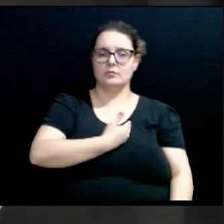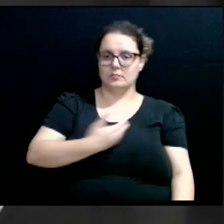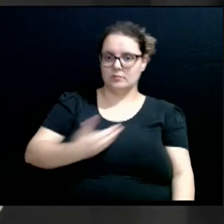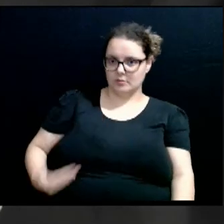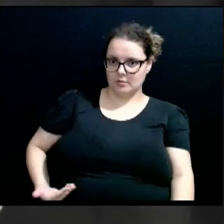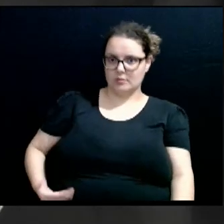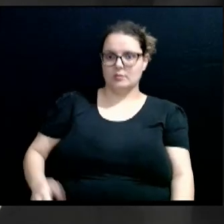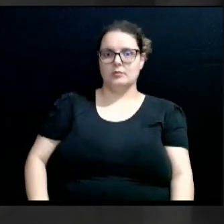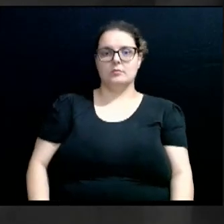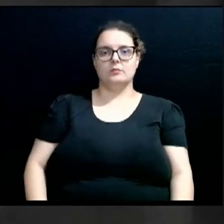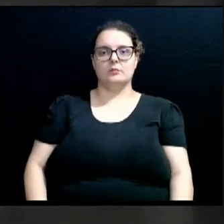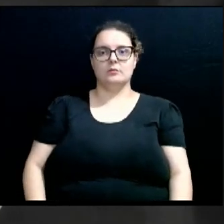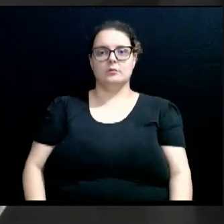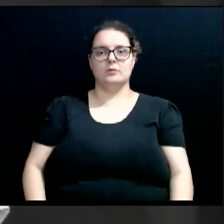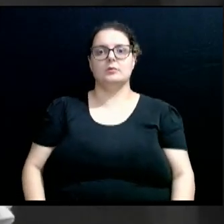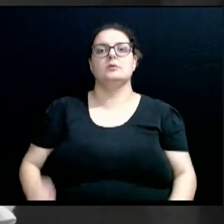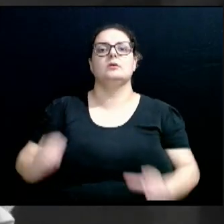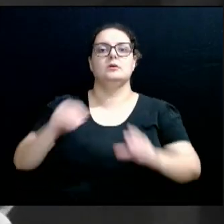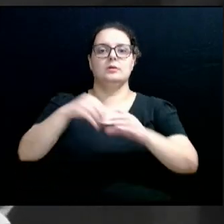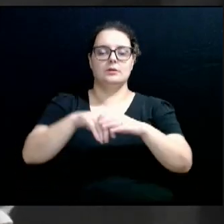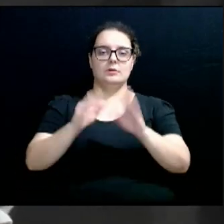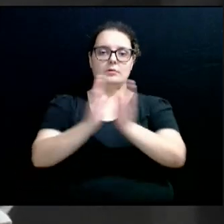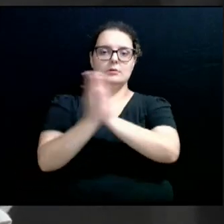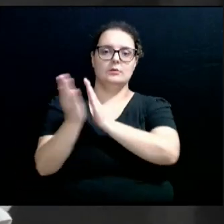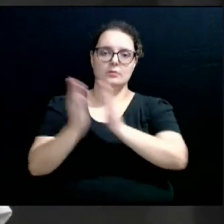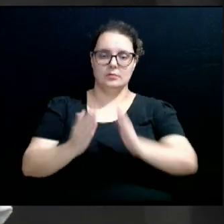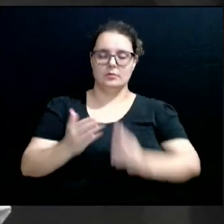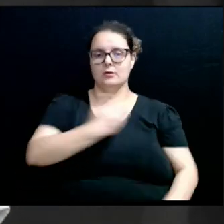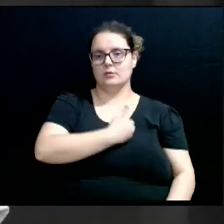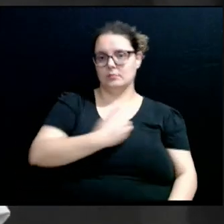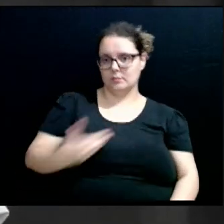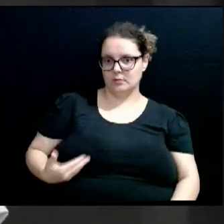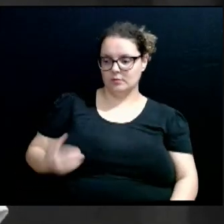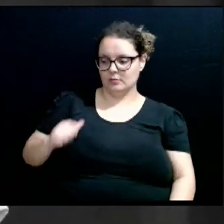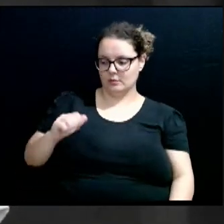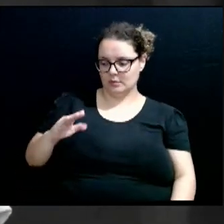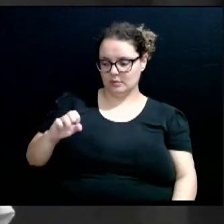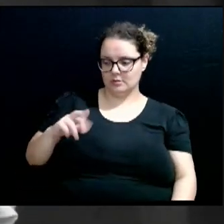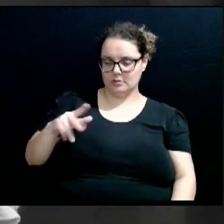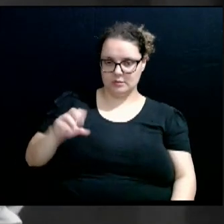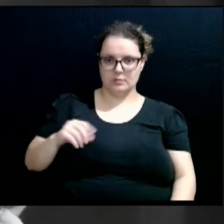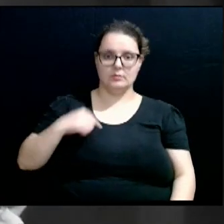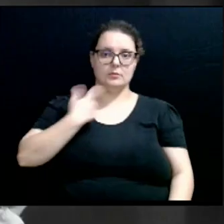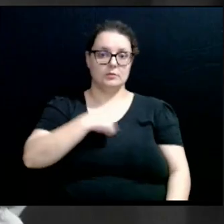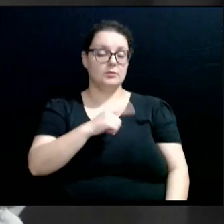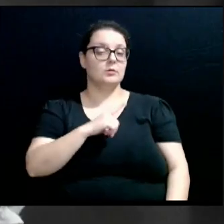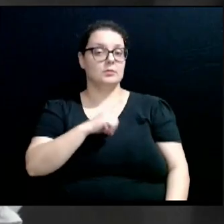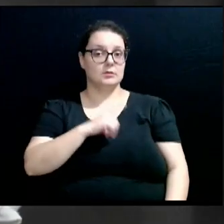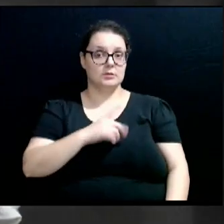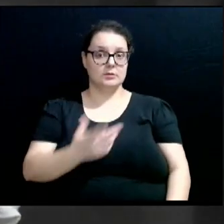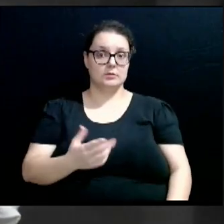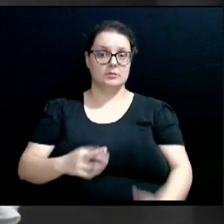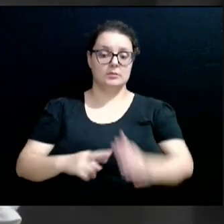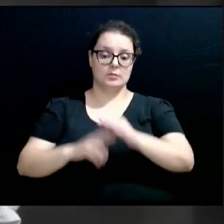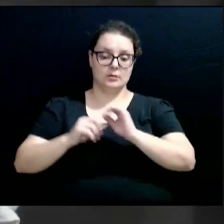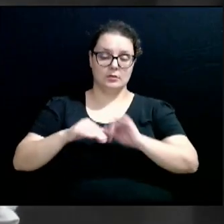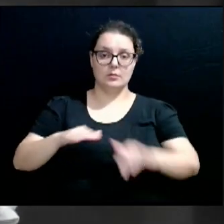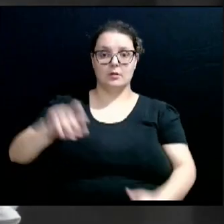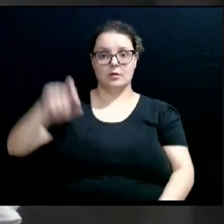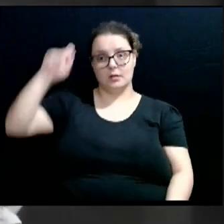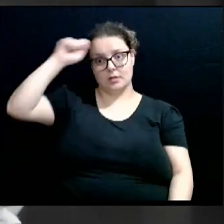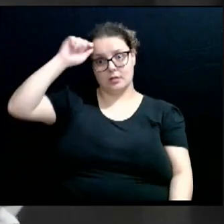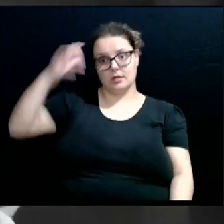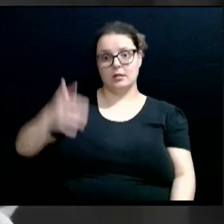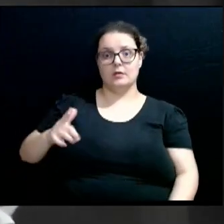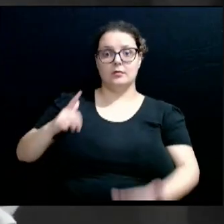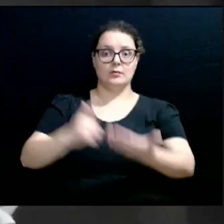dessas bibliotecas públicas, além do acervo, né? Nós temos a Feira Afroliterária, que já vai